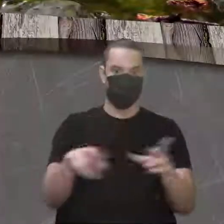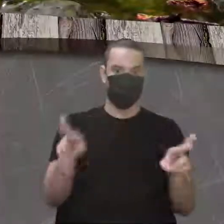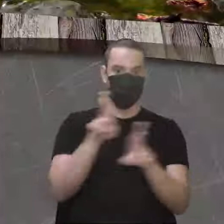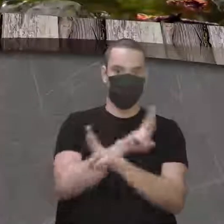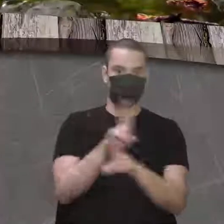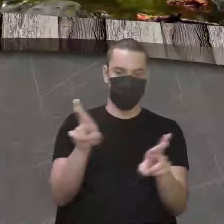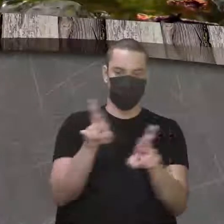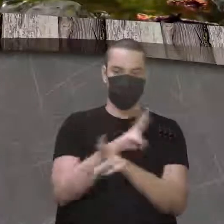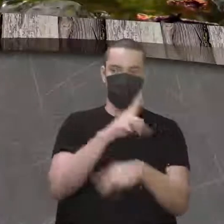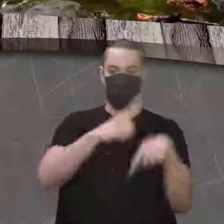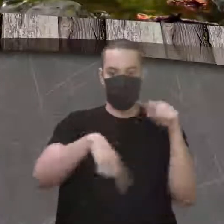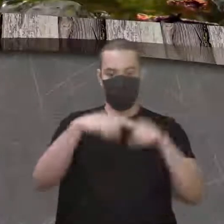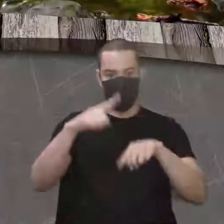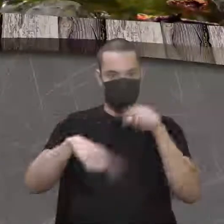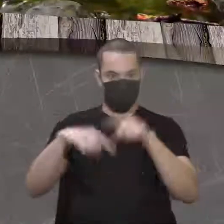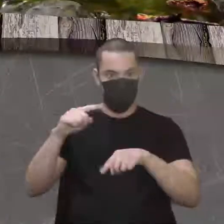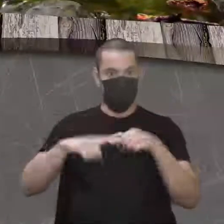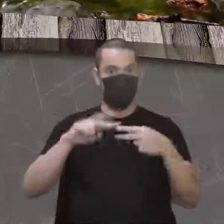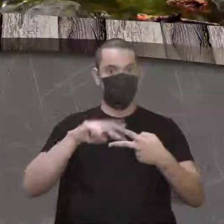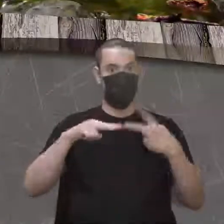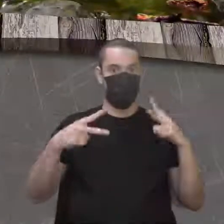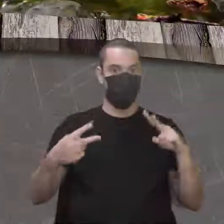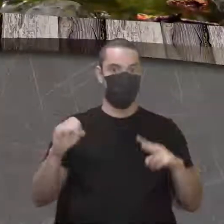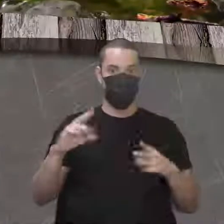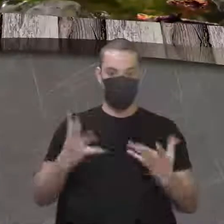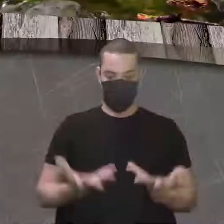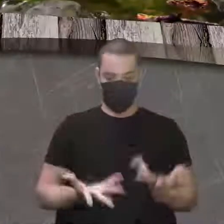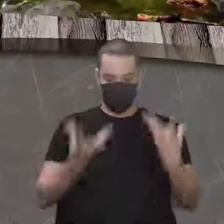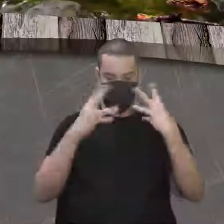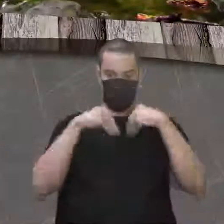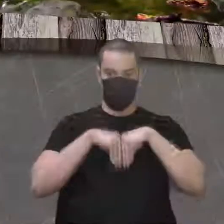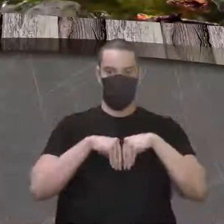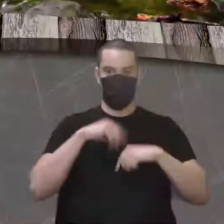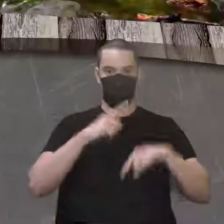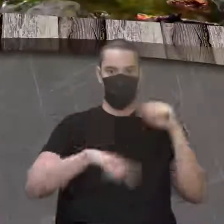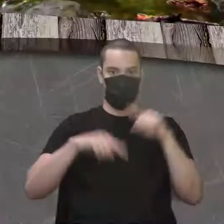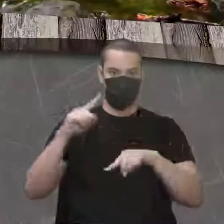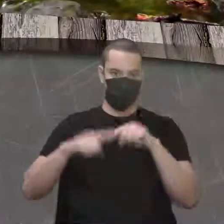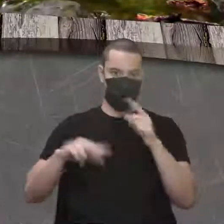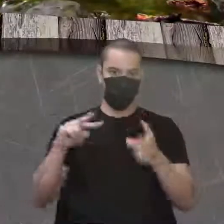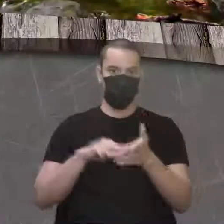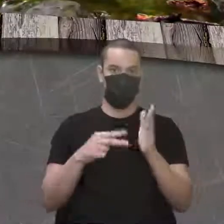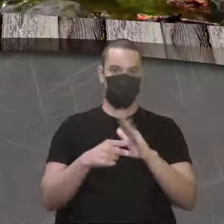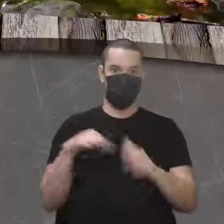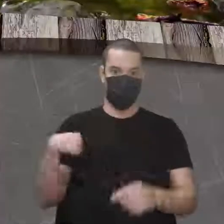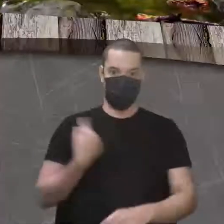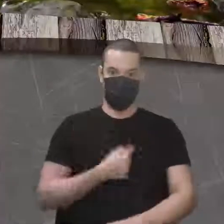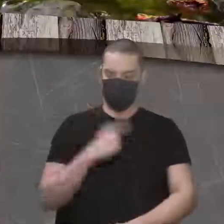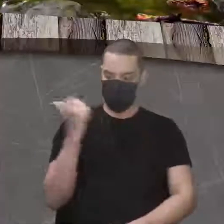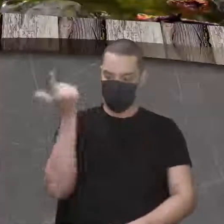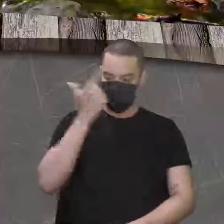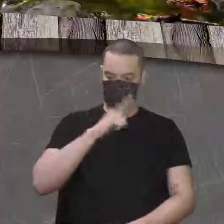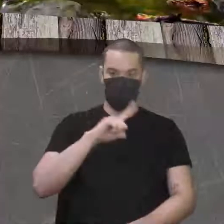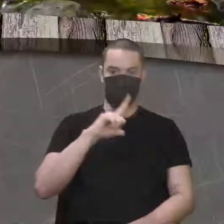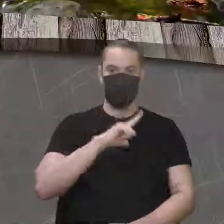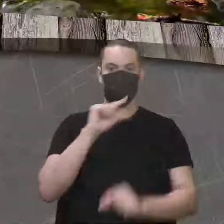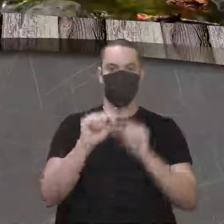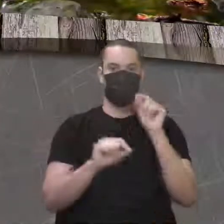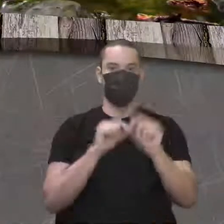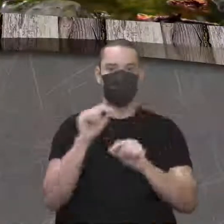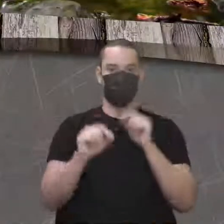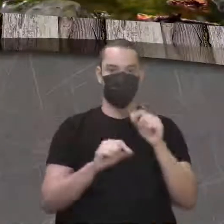relacionam os seus materiais genéticos ou incorporam esses materiais genéticos, é que a gente consegue ter